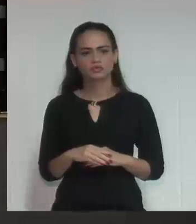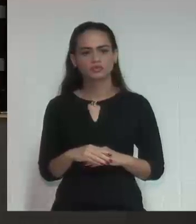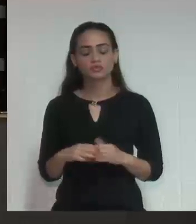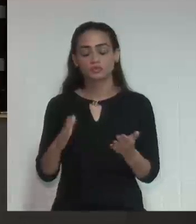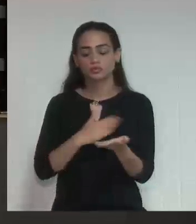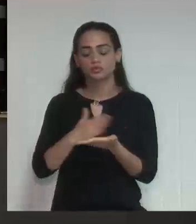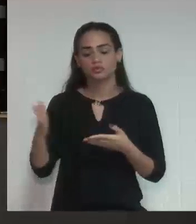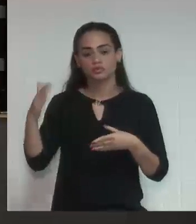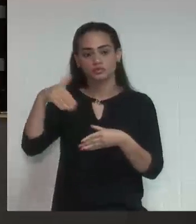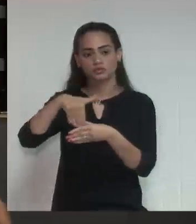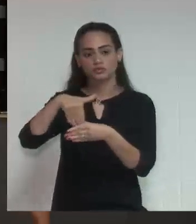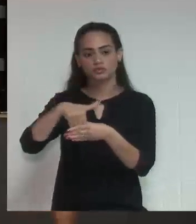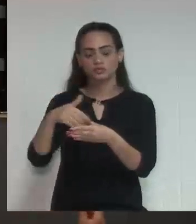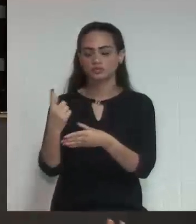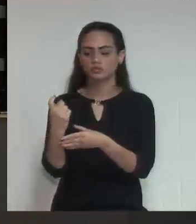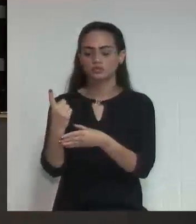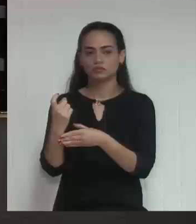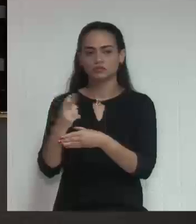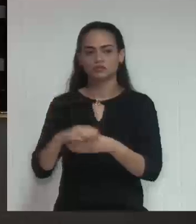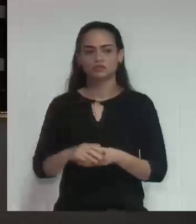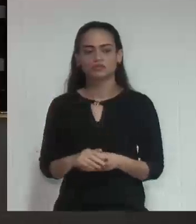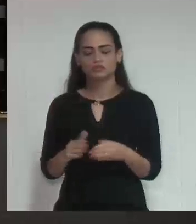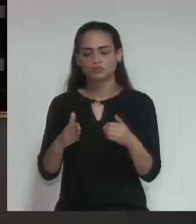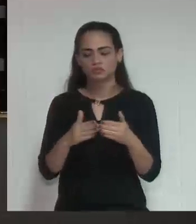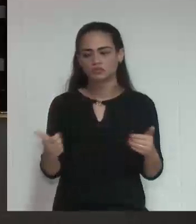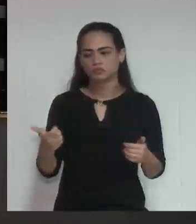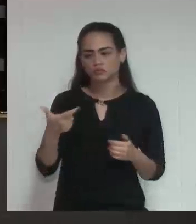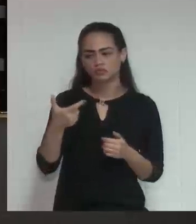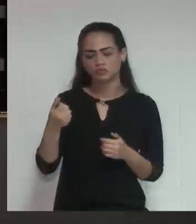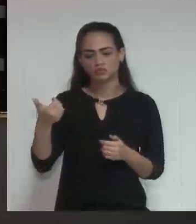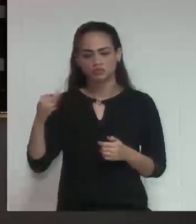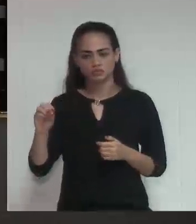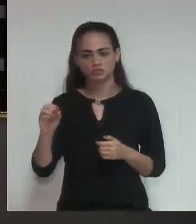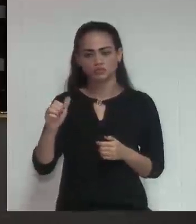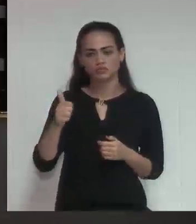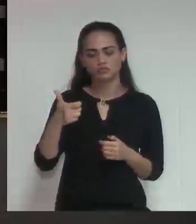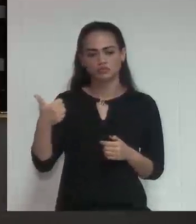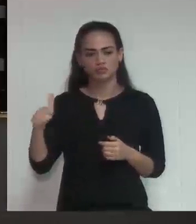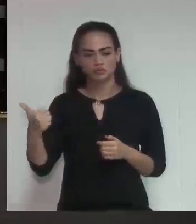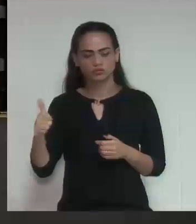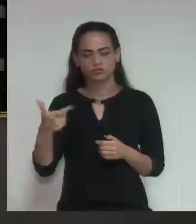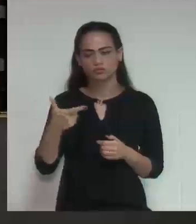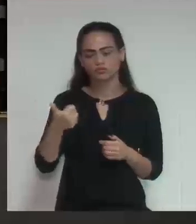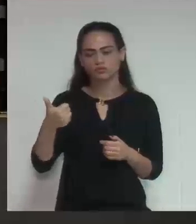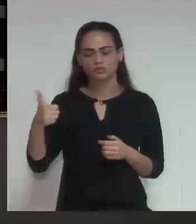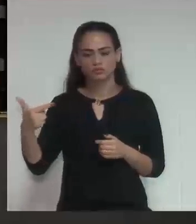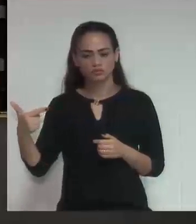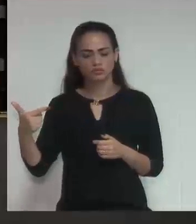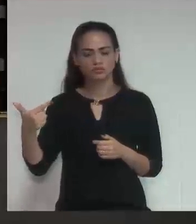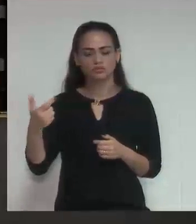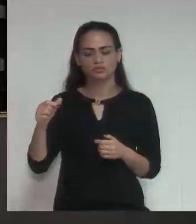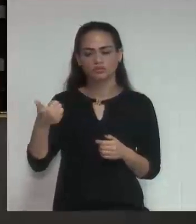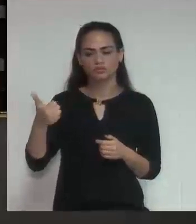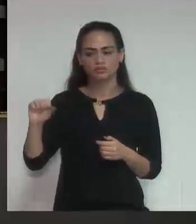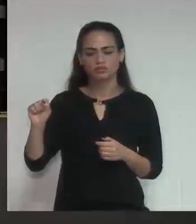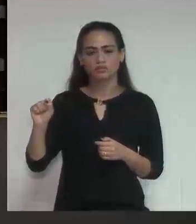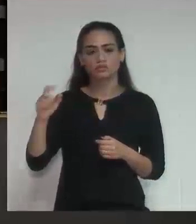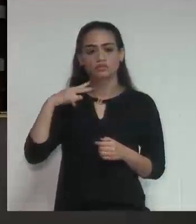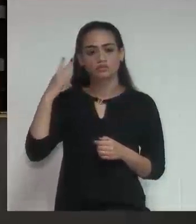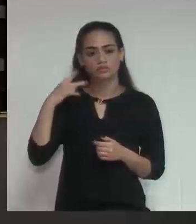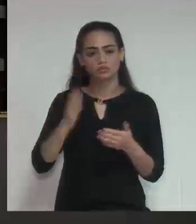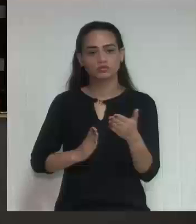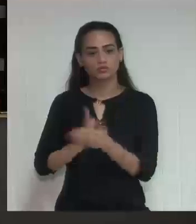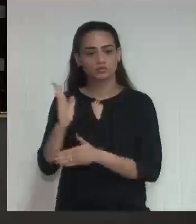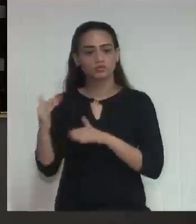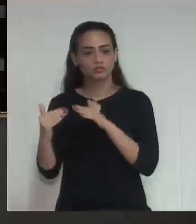Estão em votações única a moção número 210, 211 e 202 de 2018. Os vereadores que aprovam,